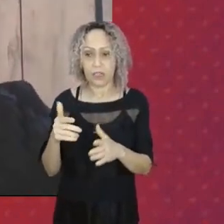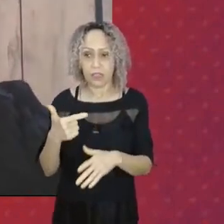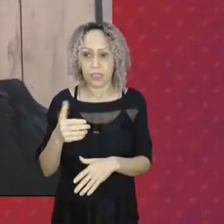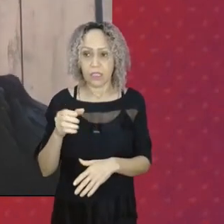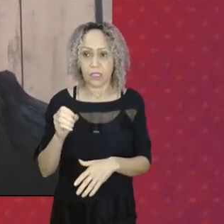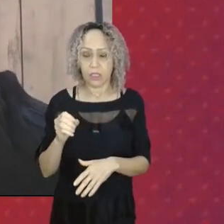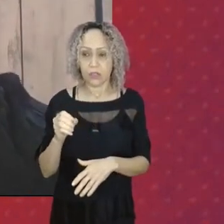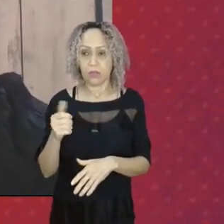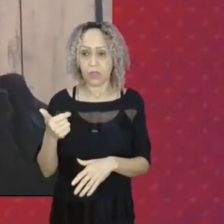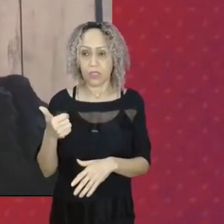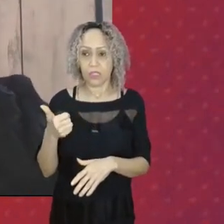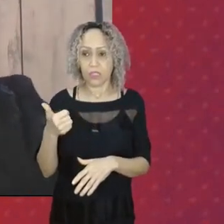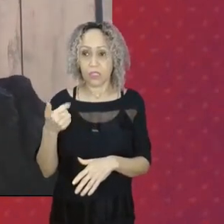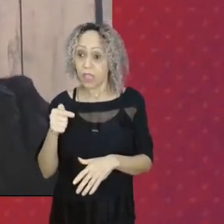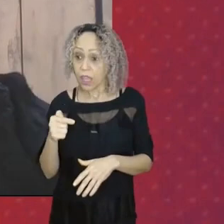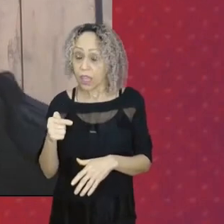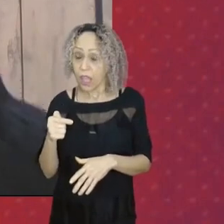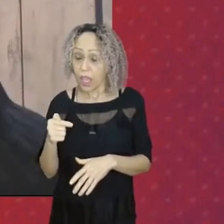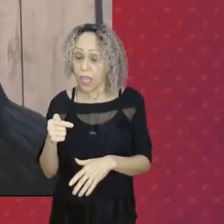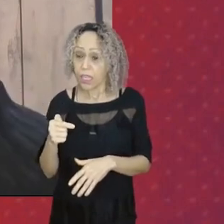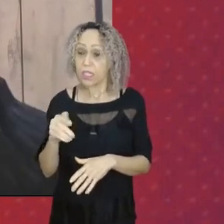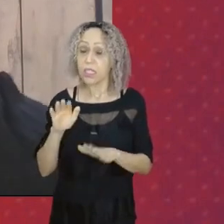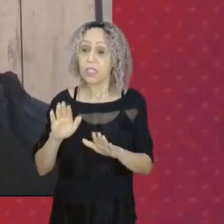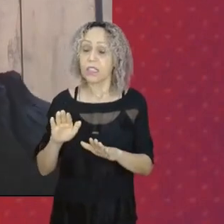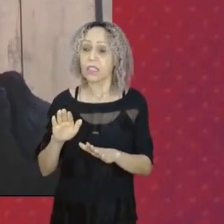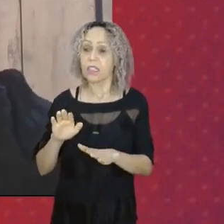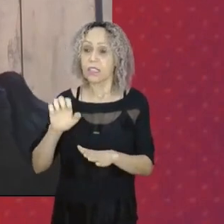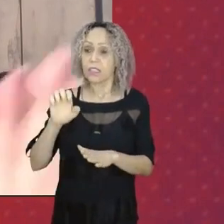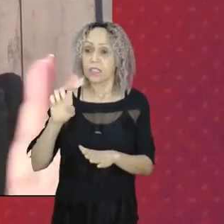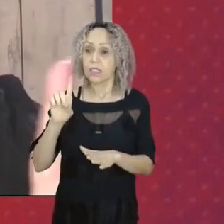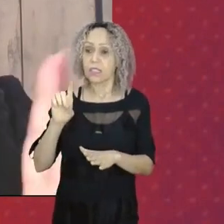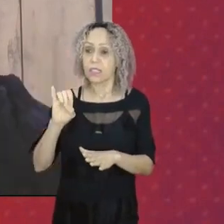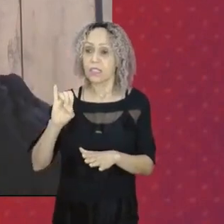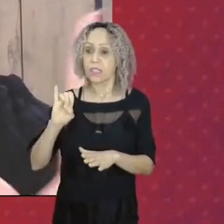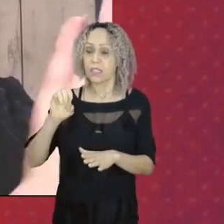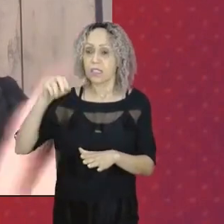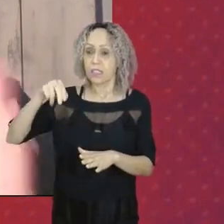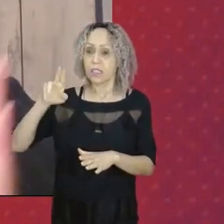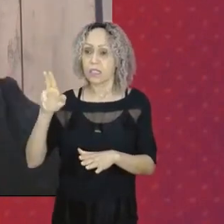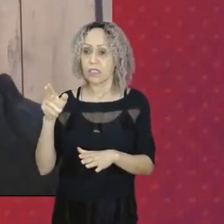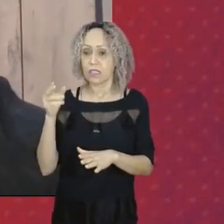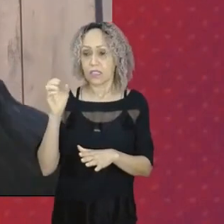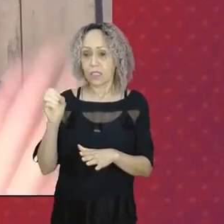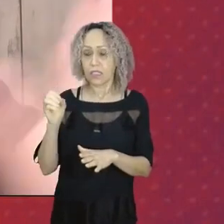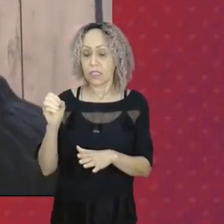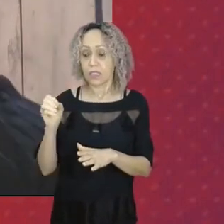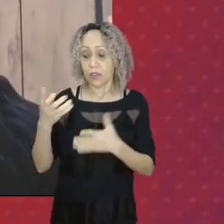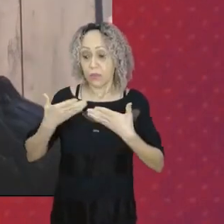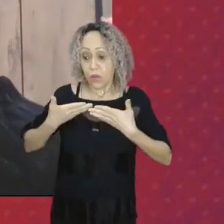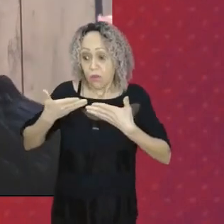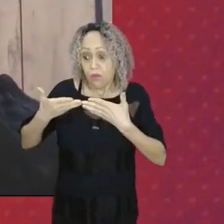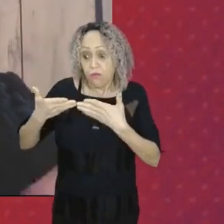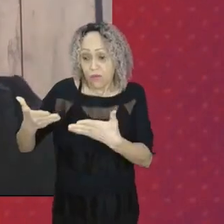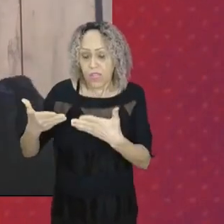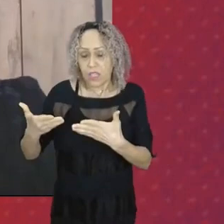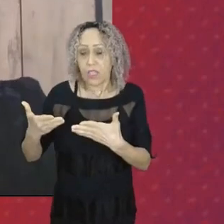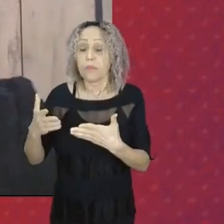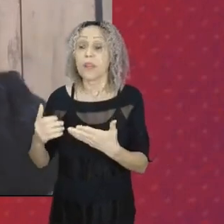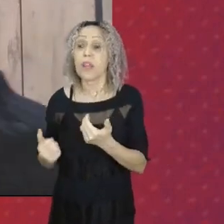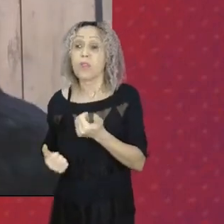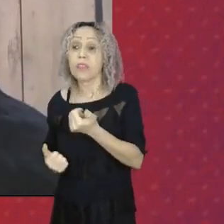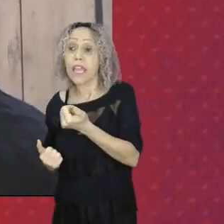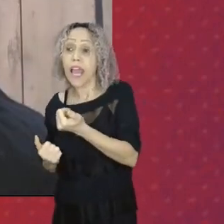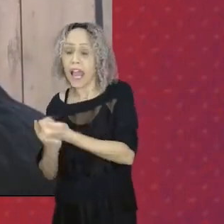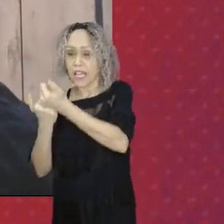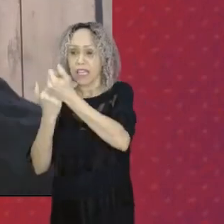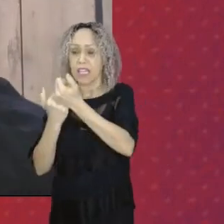início, assim, para compor o seu governo, para ser a assessora de políticas LGBT. Então, ou seja, aquela que